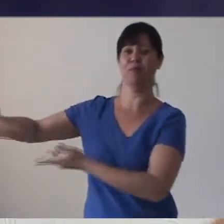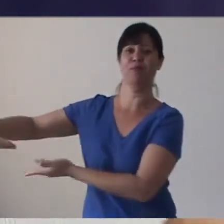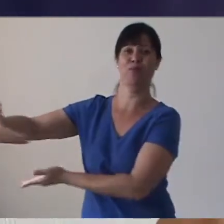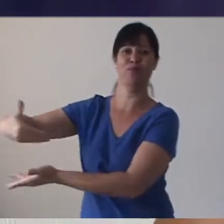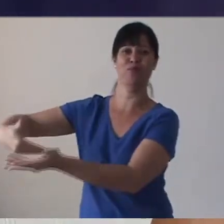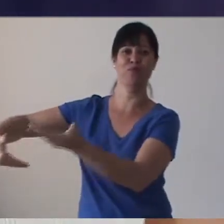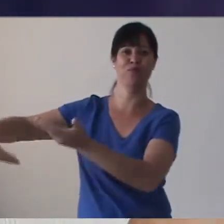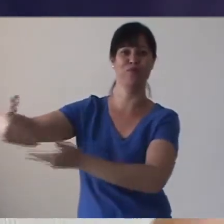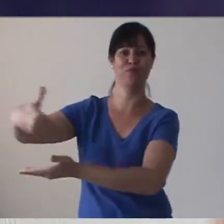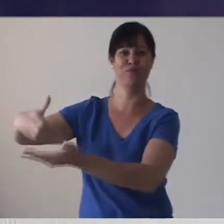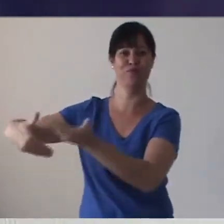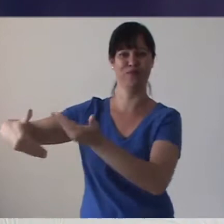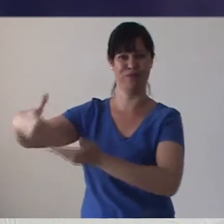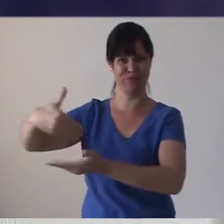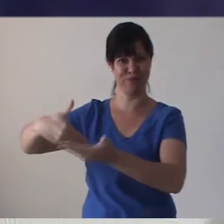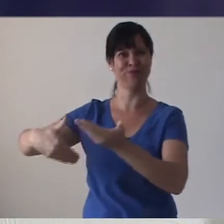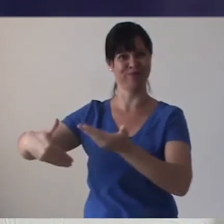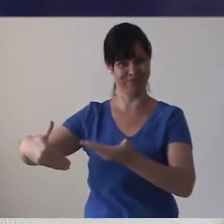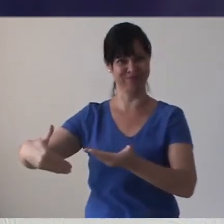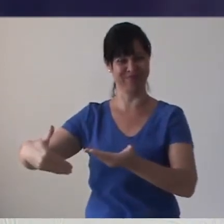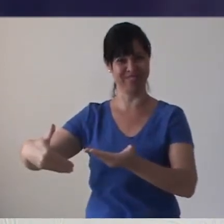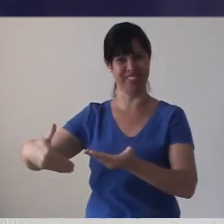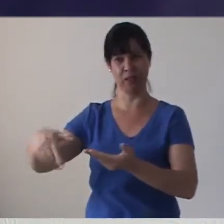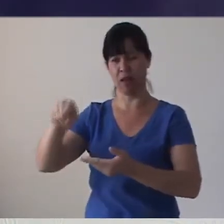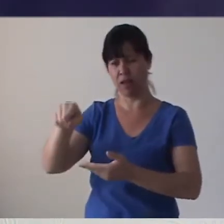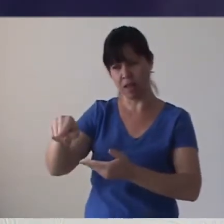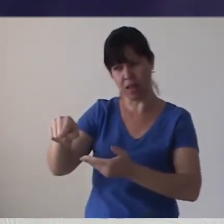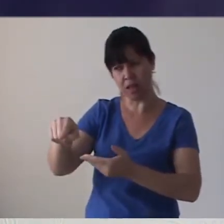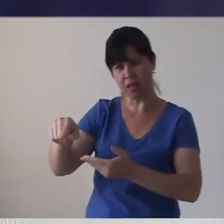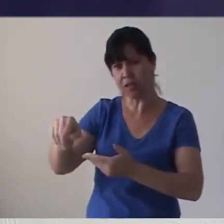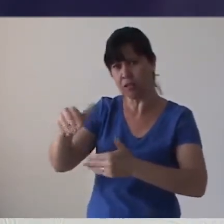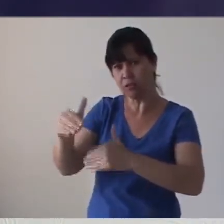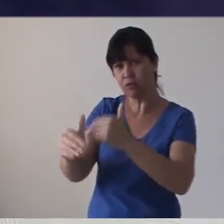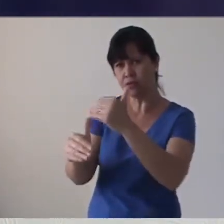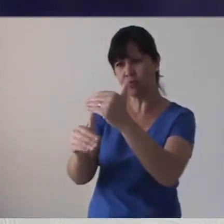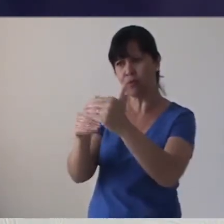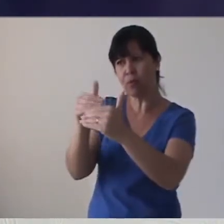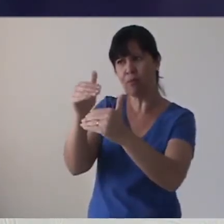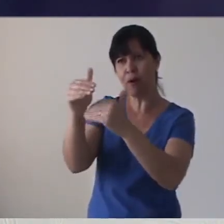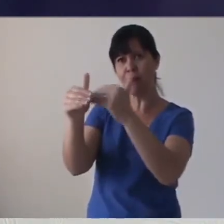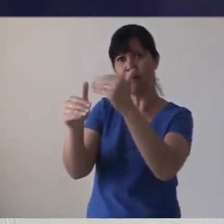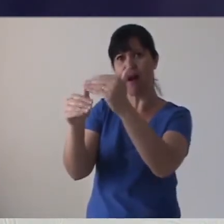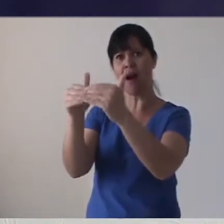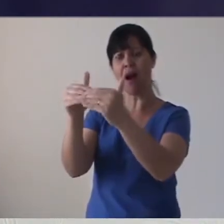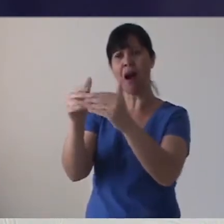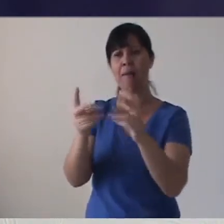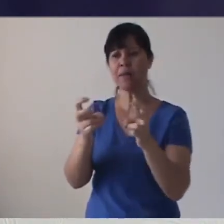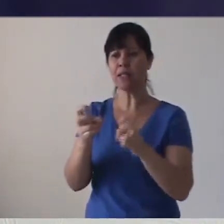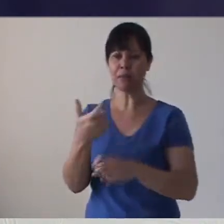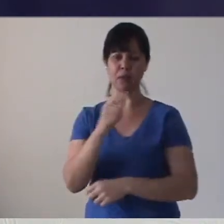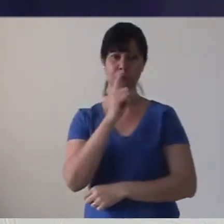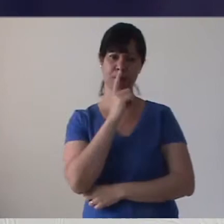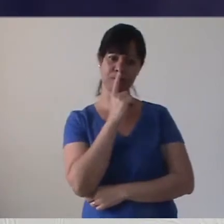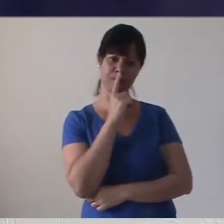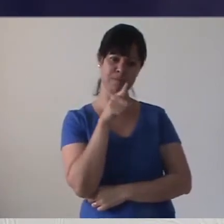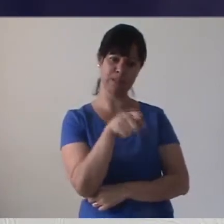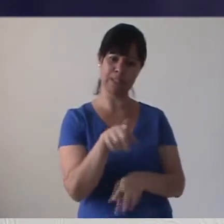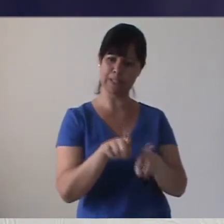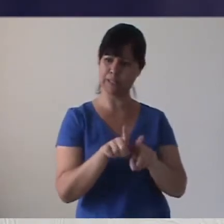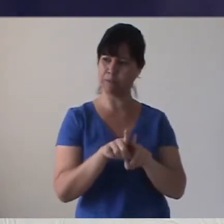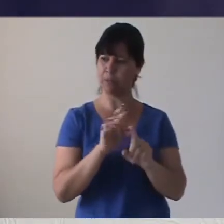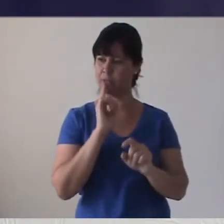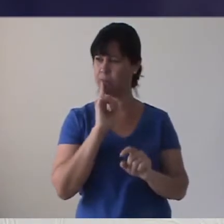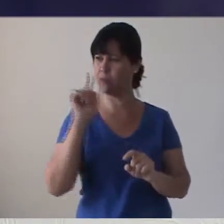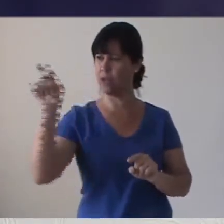Há uma ajuda, e aí, conforme o Joãozinho vai desenvolvendo, pode ser que outro Joãozinho não está bem e vai, porque